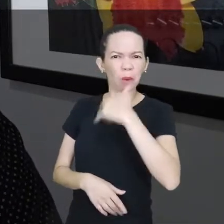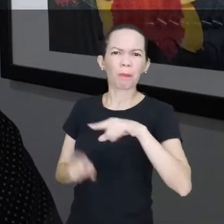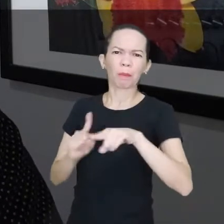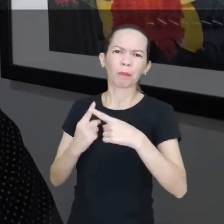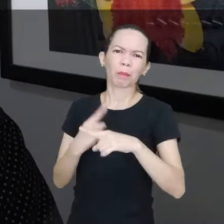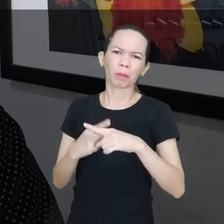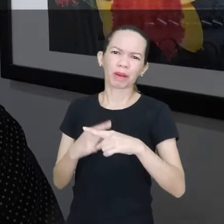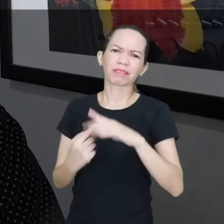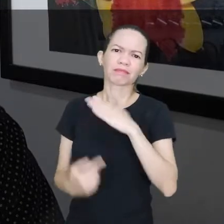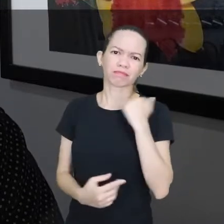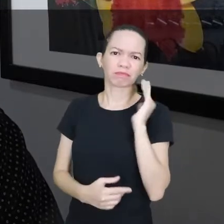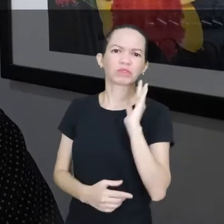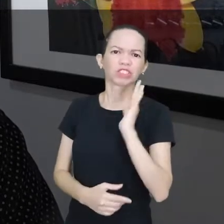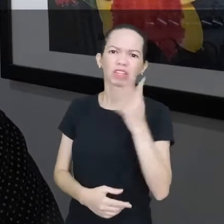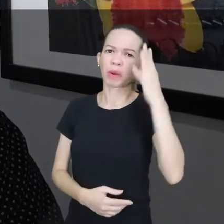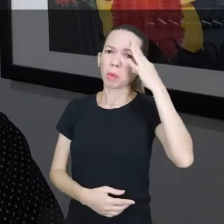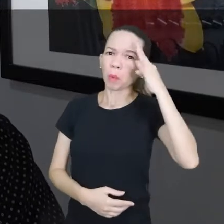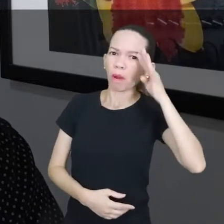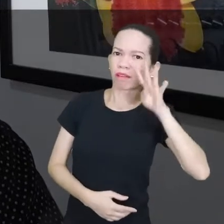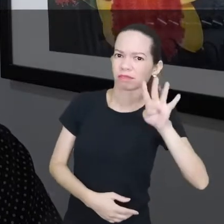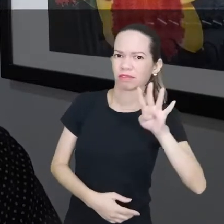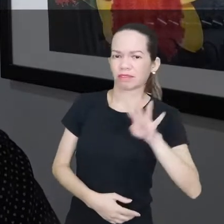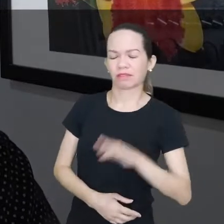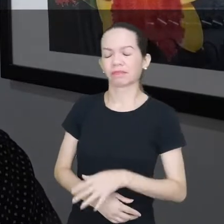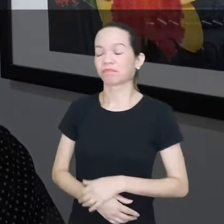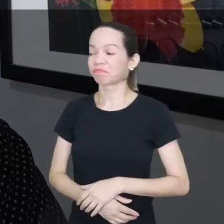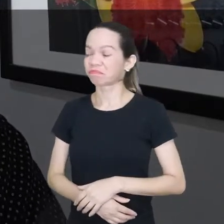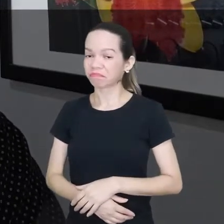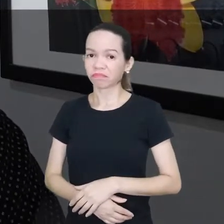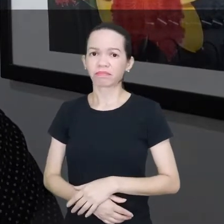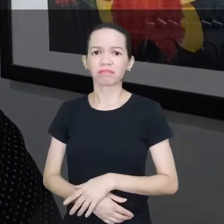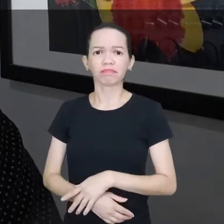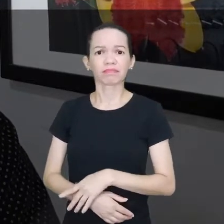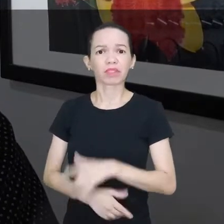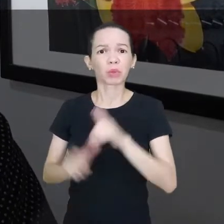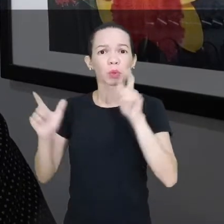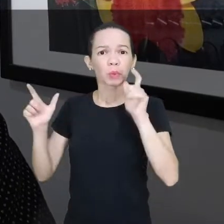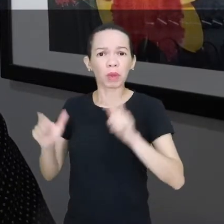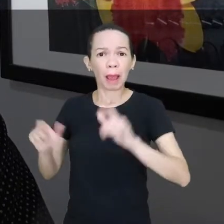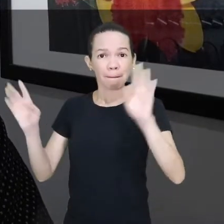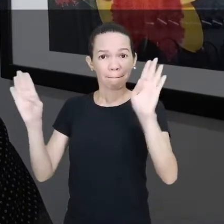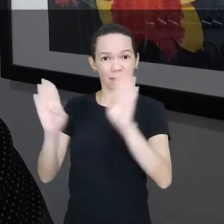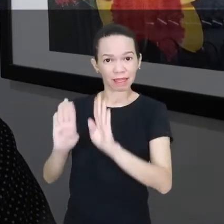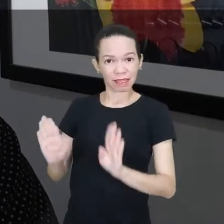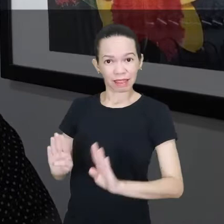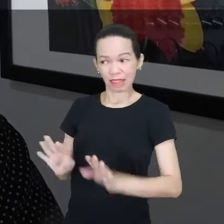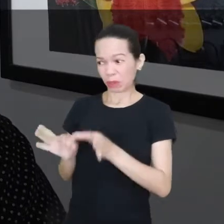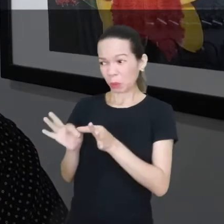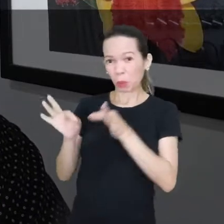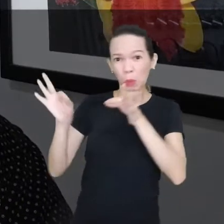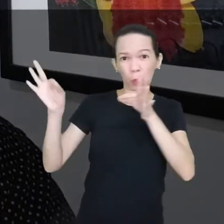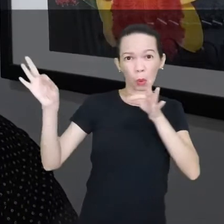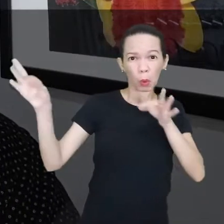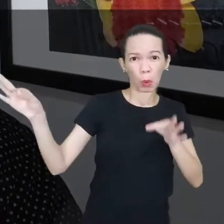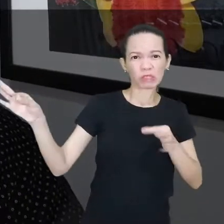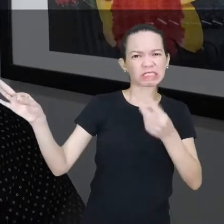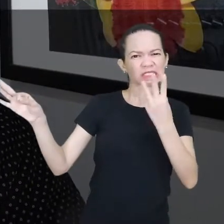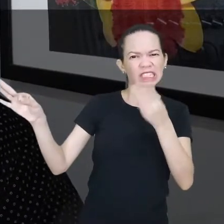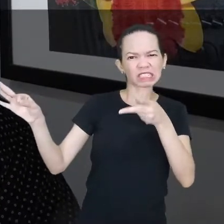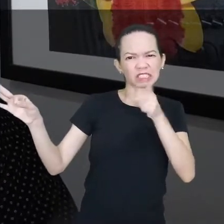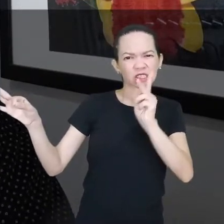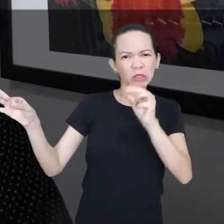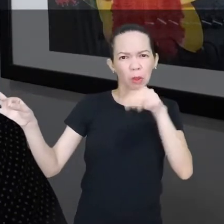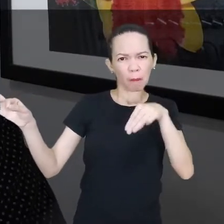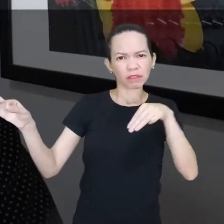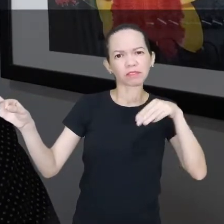já muito avançado para aquela região. Betânia distava cerca de 3 quilômetros de Jerusalém,